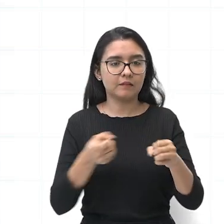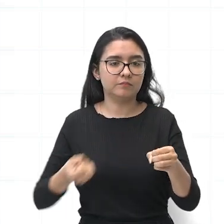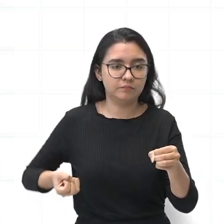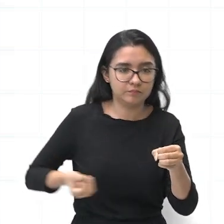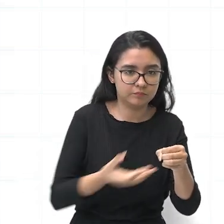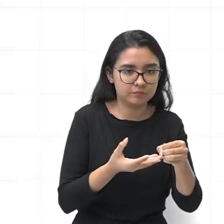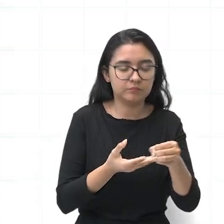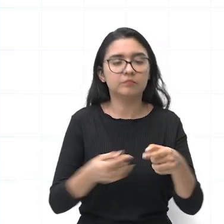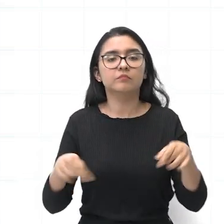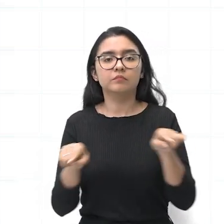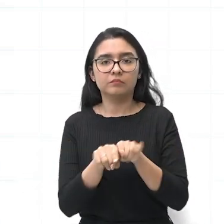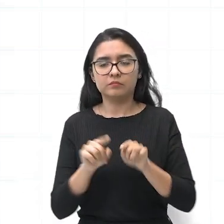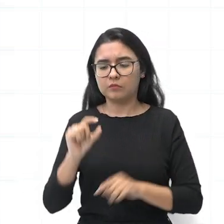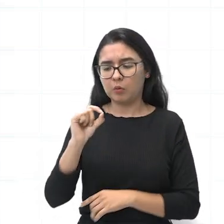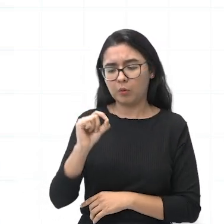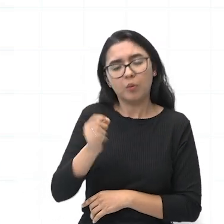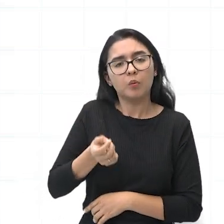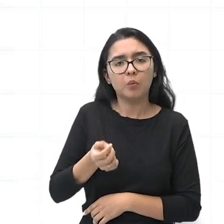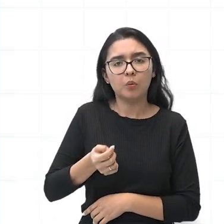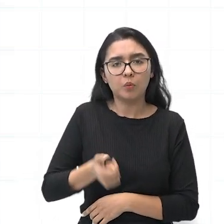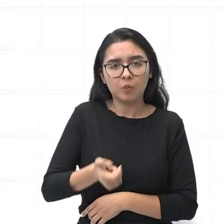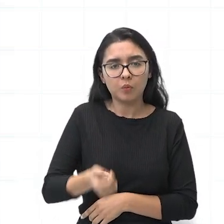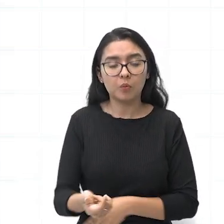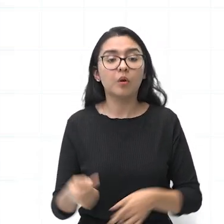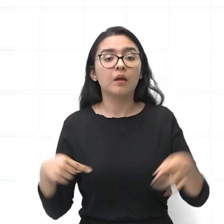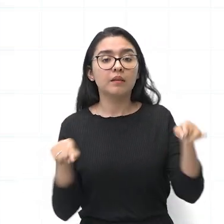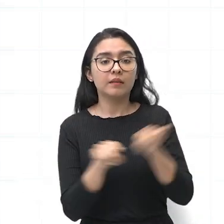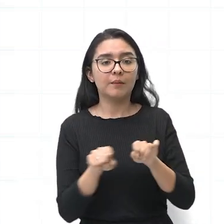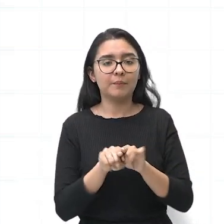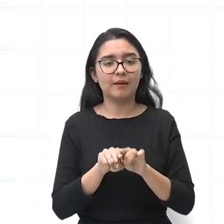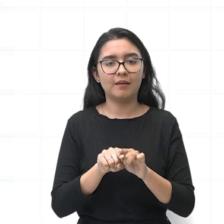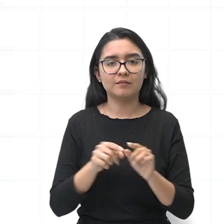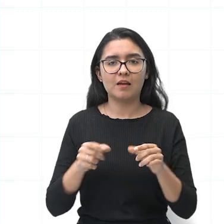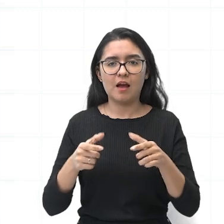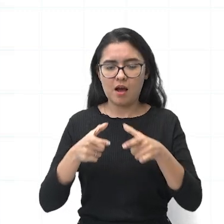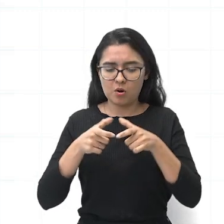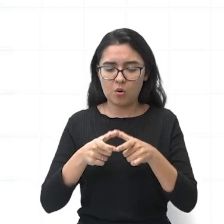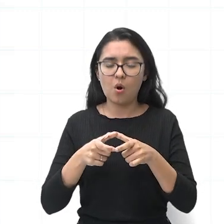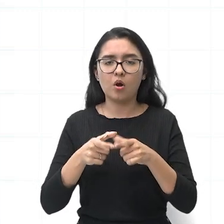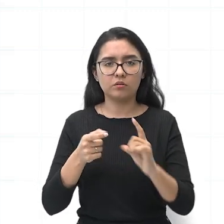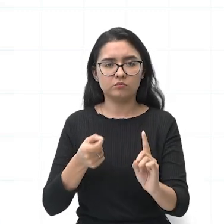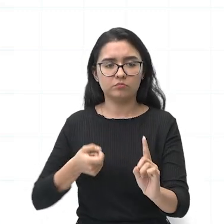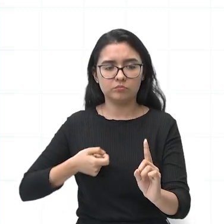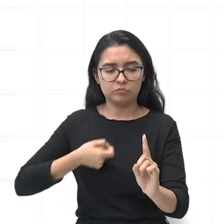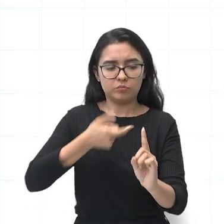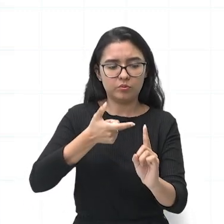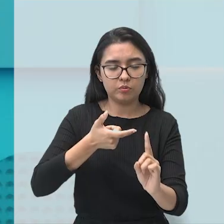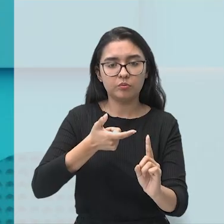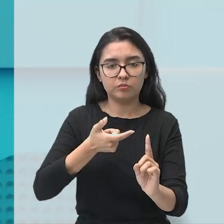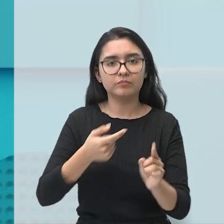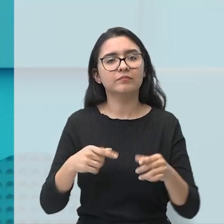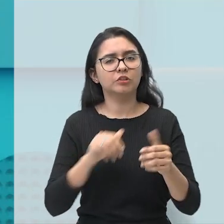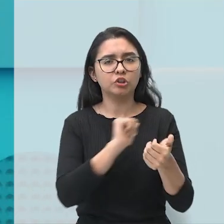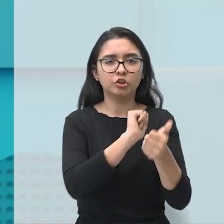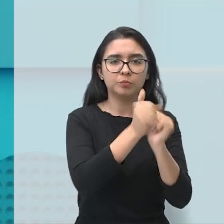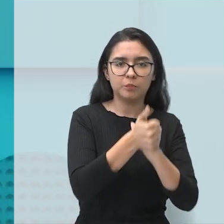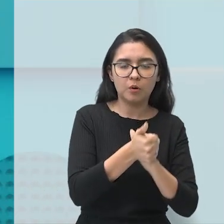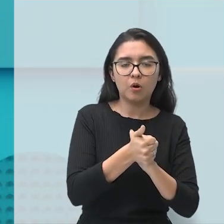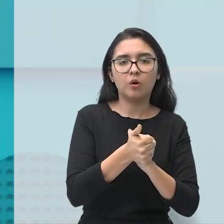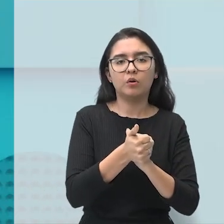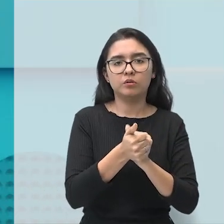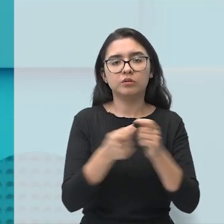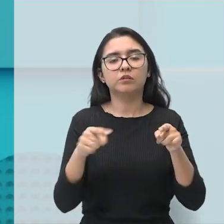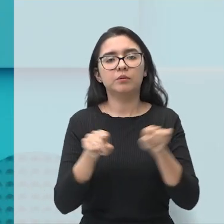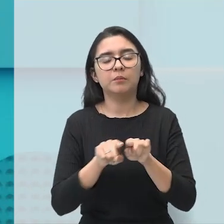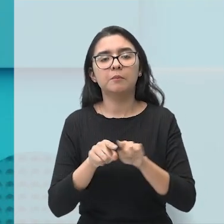a bola de gude e sobre o jogo de argolas. Olha só, a gente tem aí um pouco de esporte, um pouco de jogos do